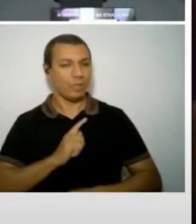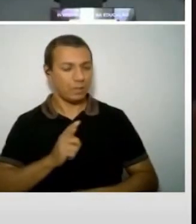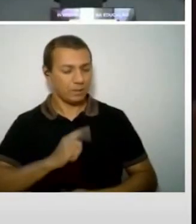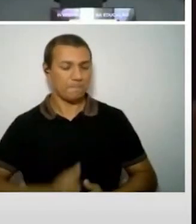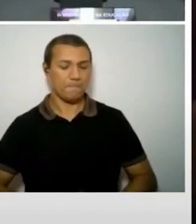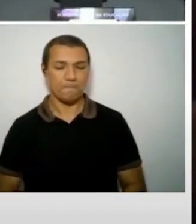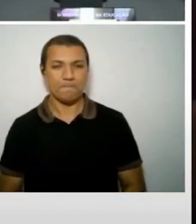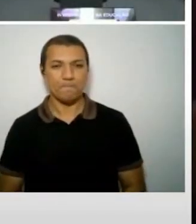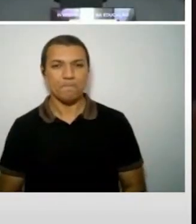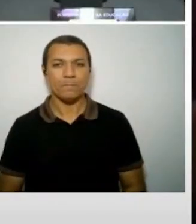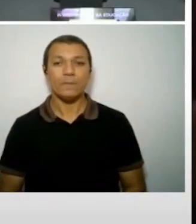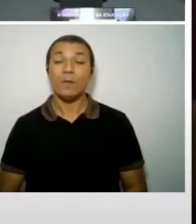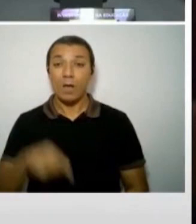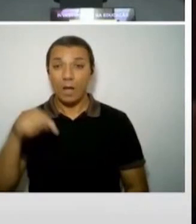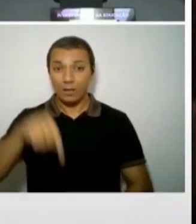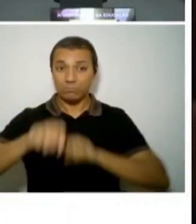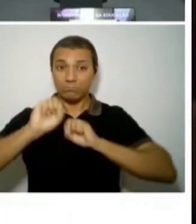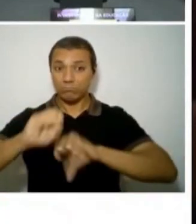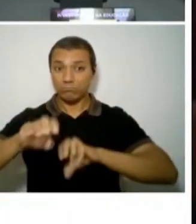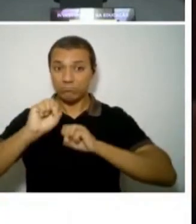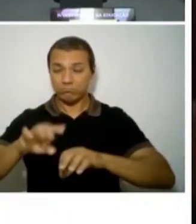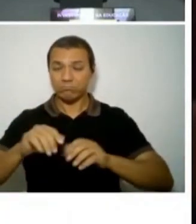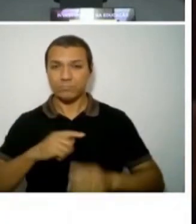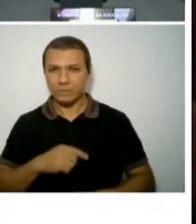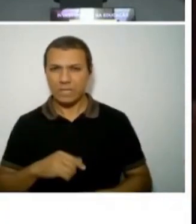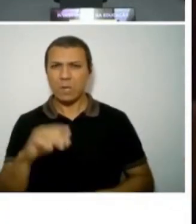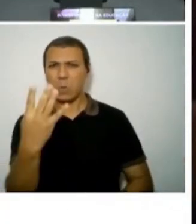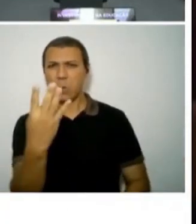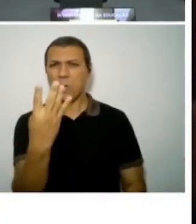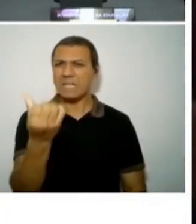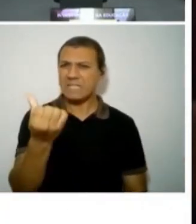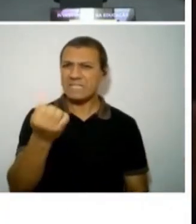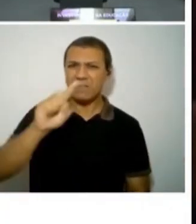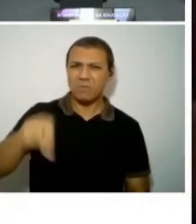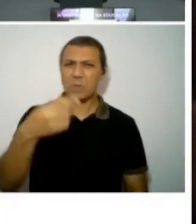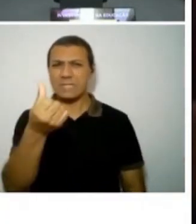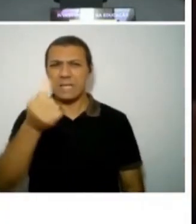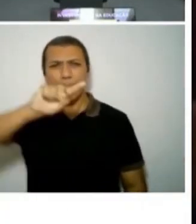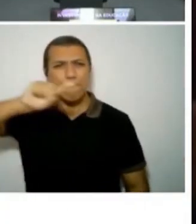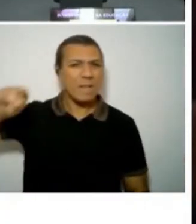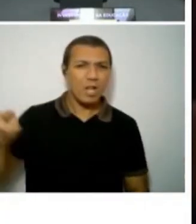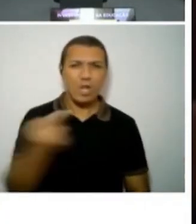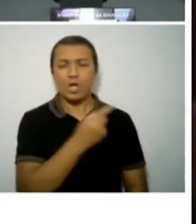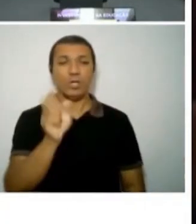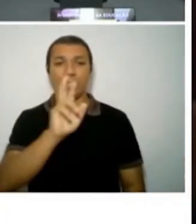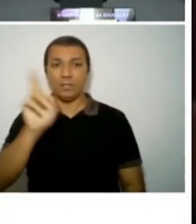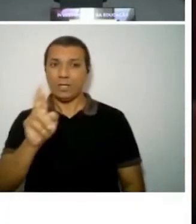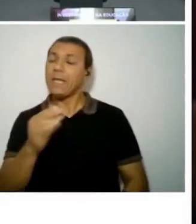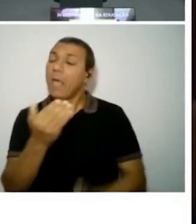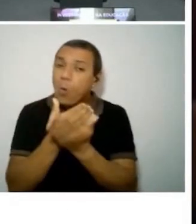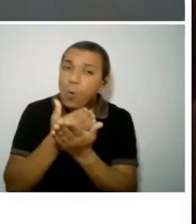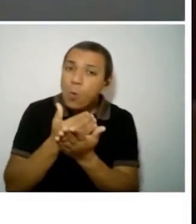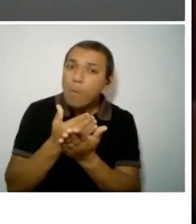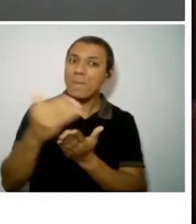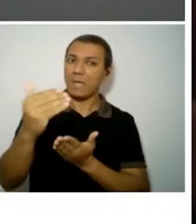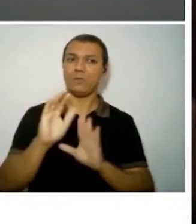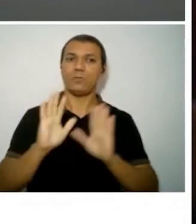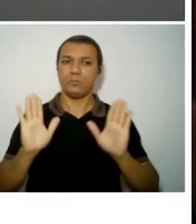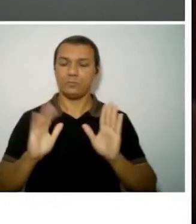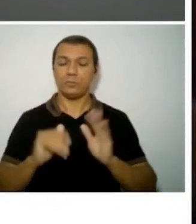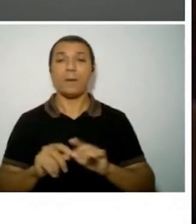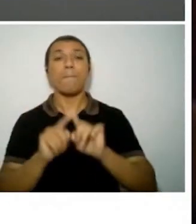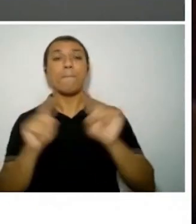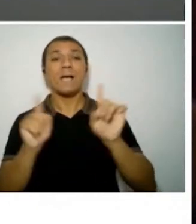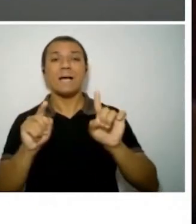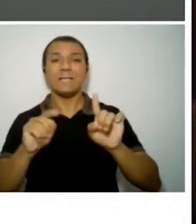escolas aqui na educação a gente tá falando de 46 quase 4 47 milhões deais que são valores iniciais é importante dizer só na